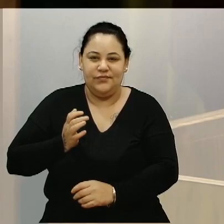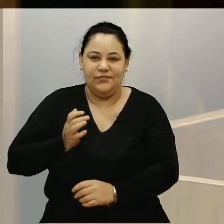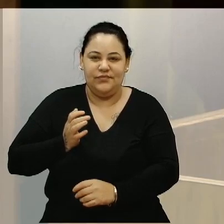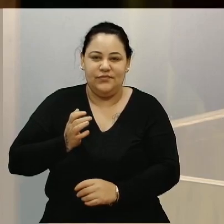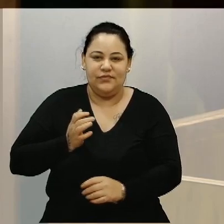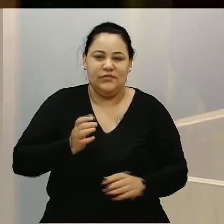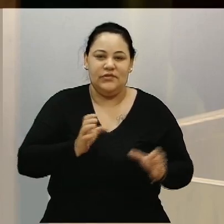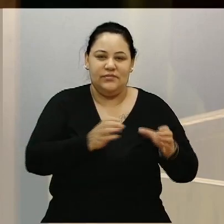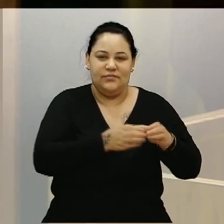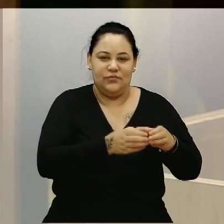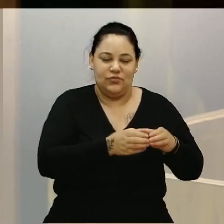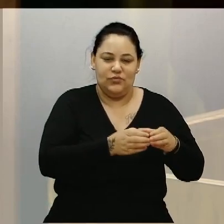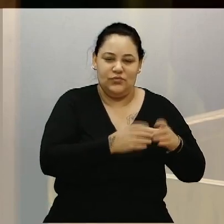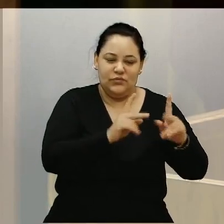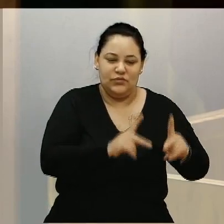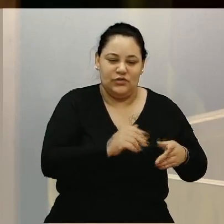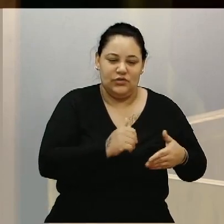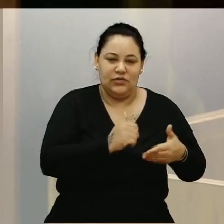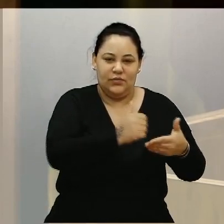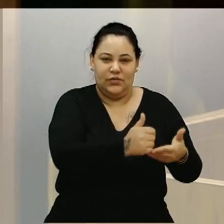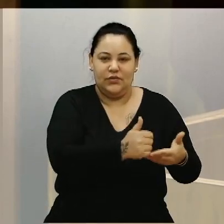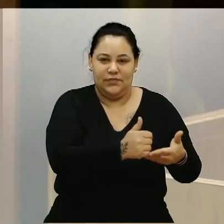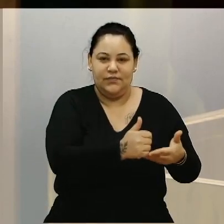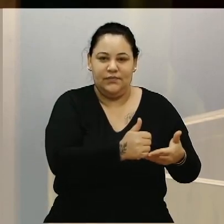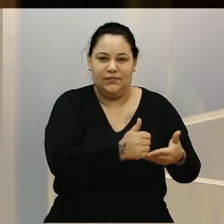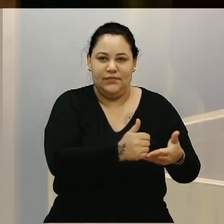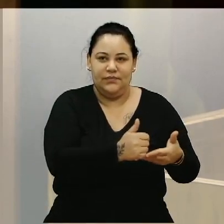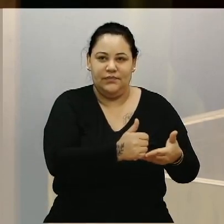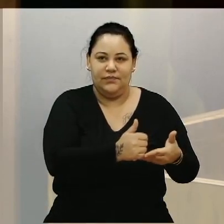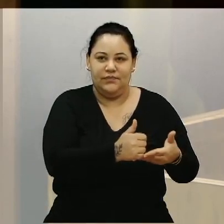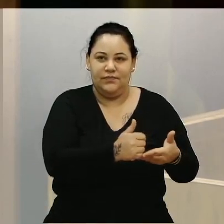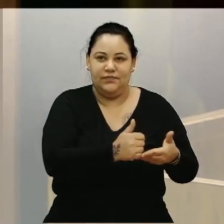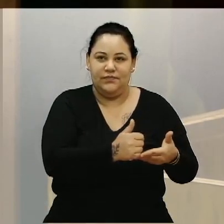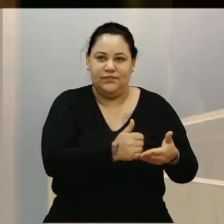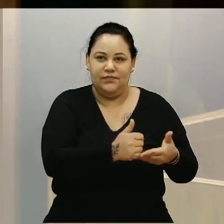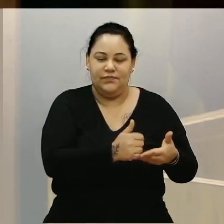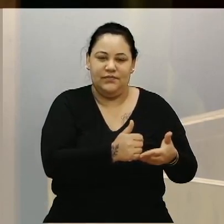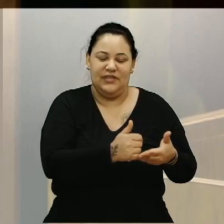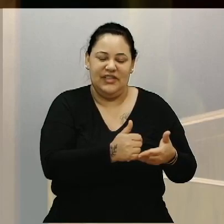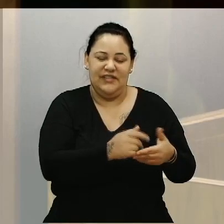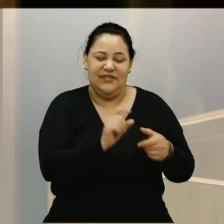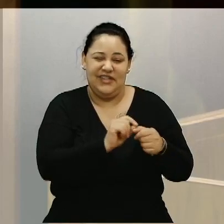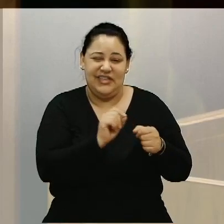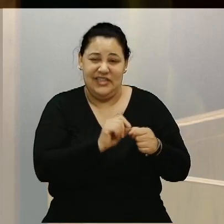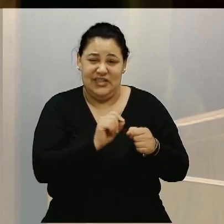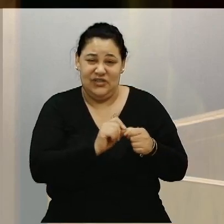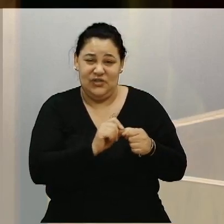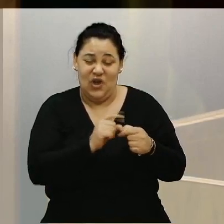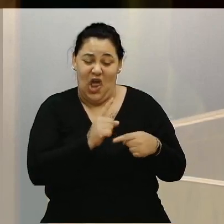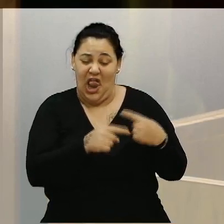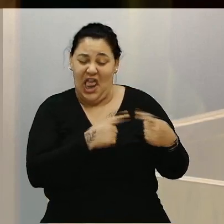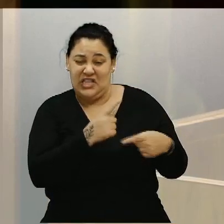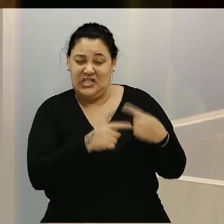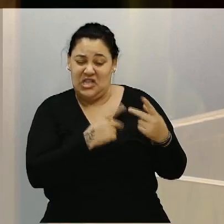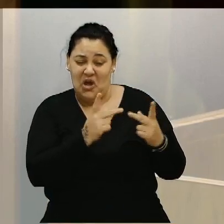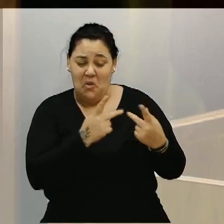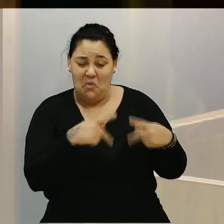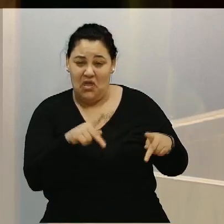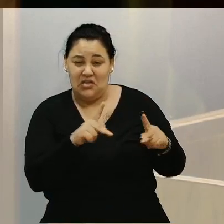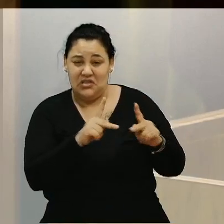Vereadores de Caxias do Sul. E com demagogia e com